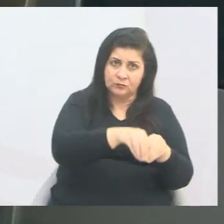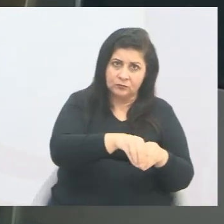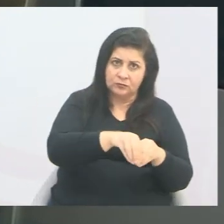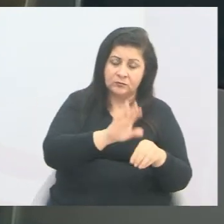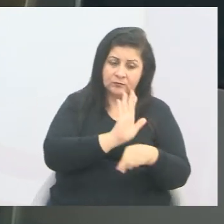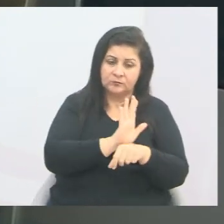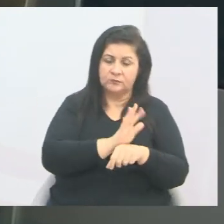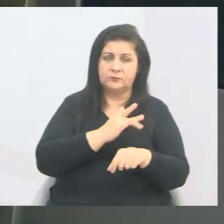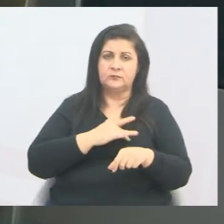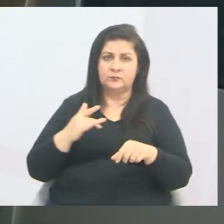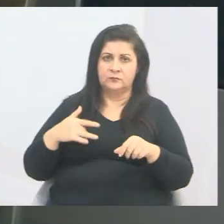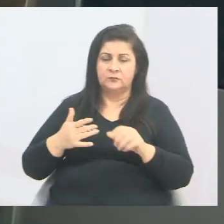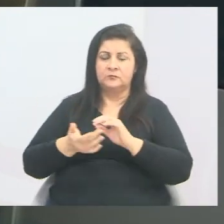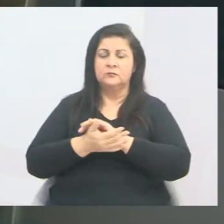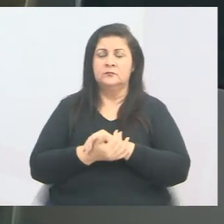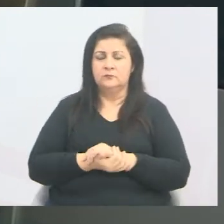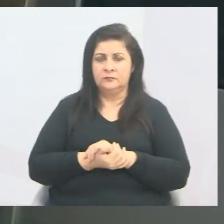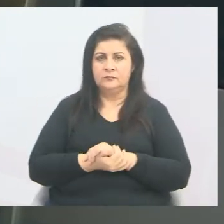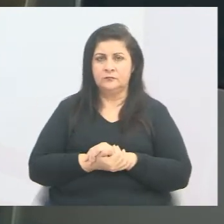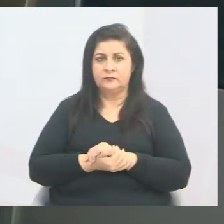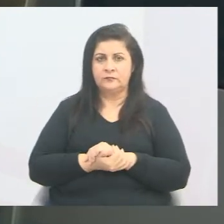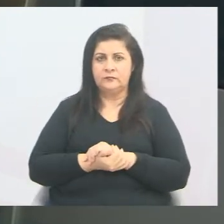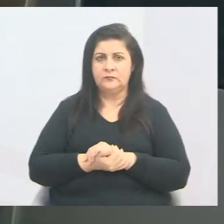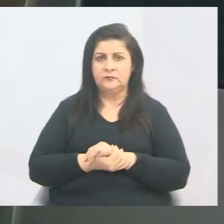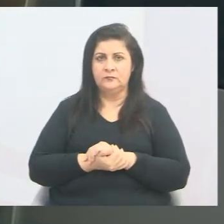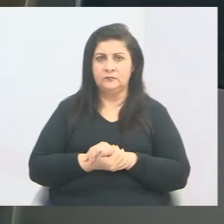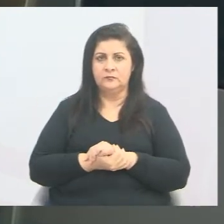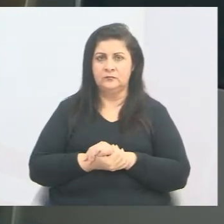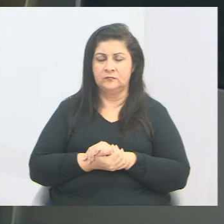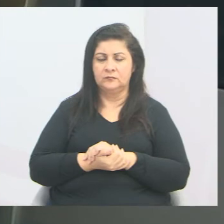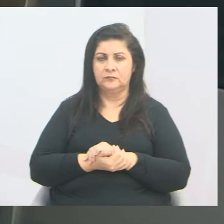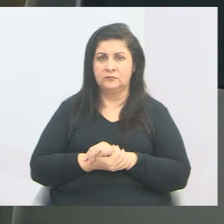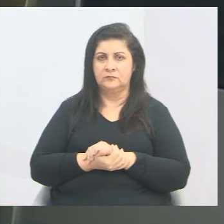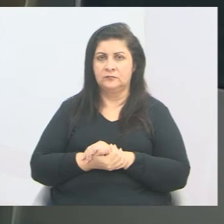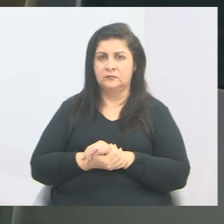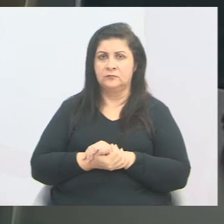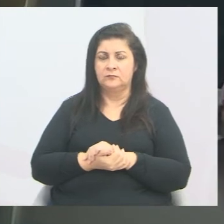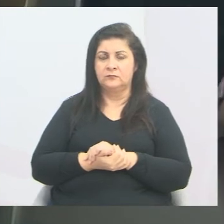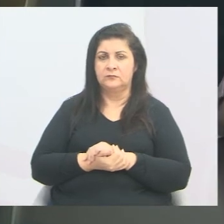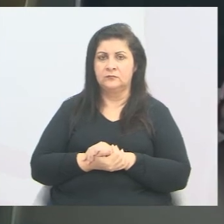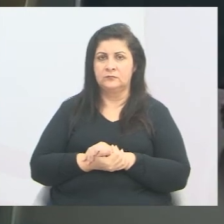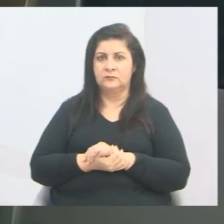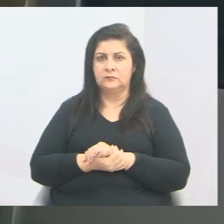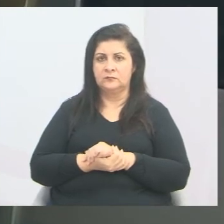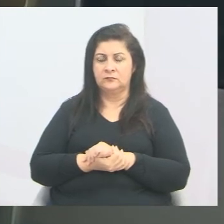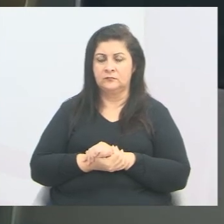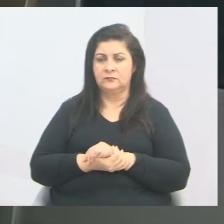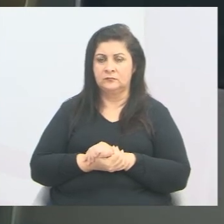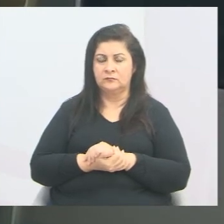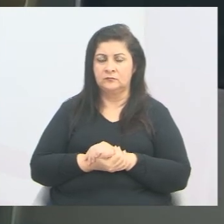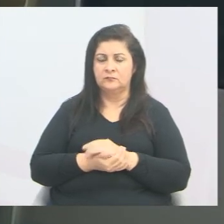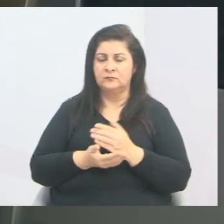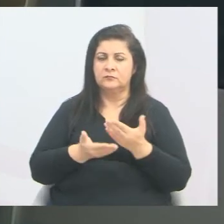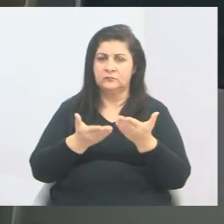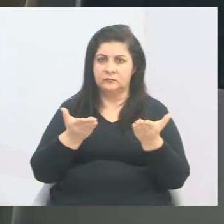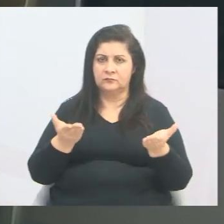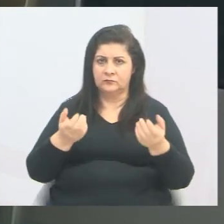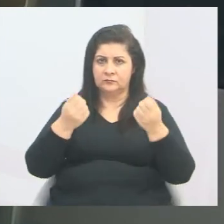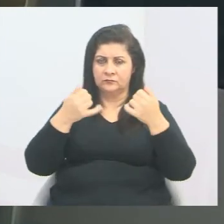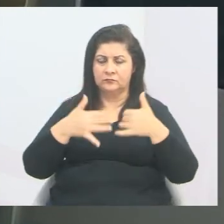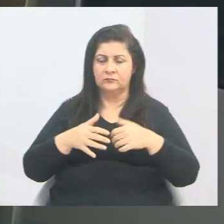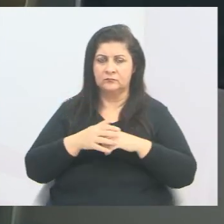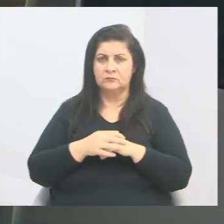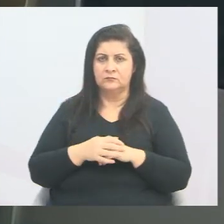mais minimizar os impactos da saúde hoje devido ao Covid. Então, como você mesmo menciona, e